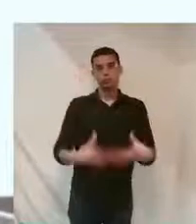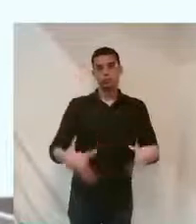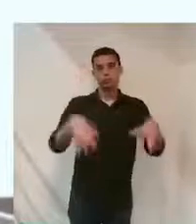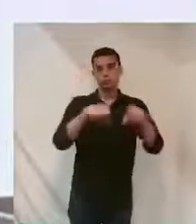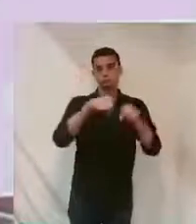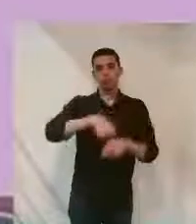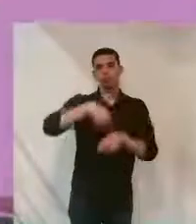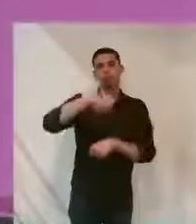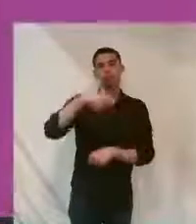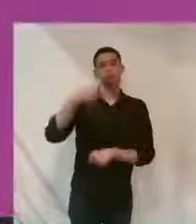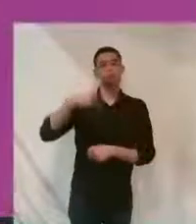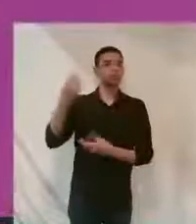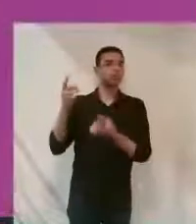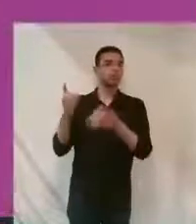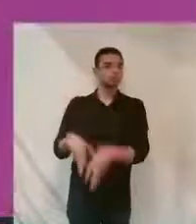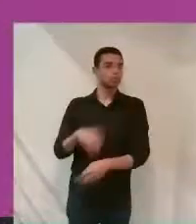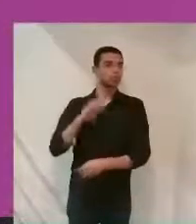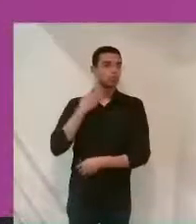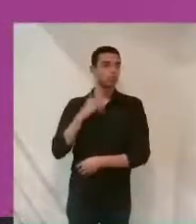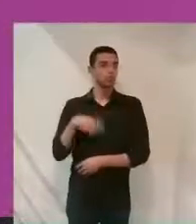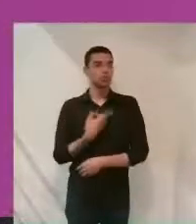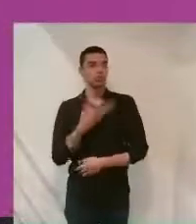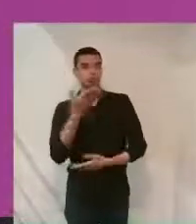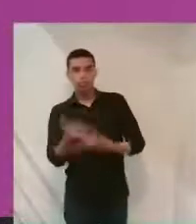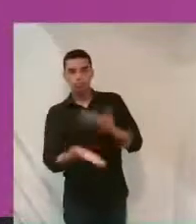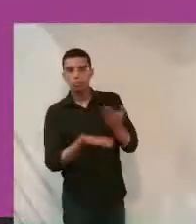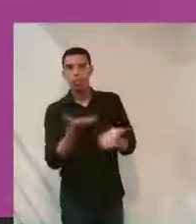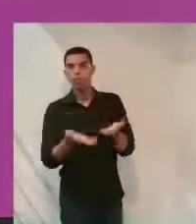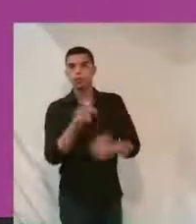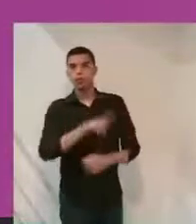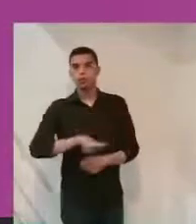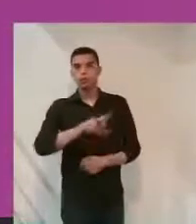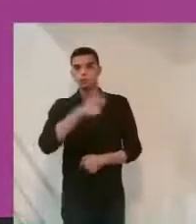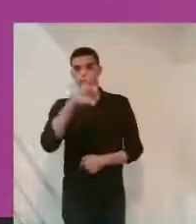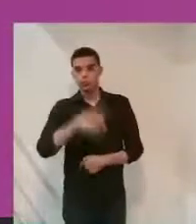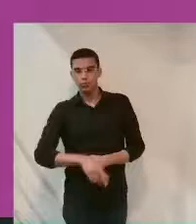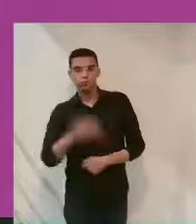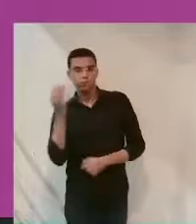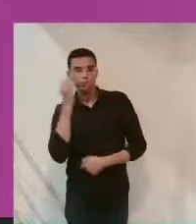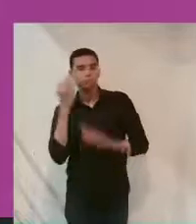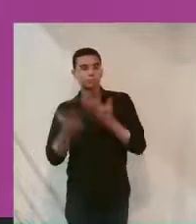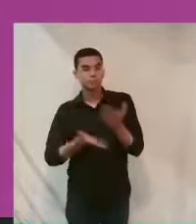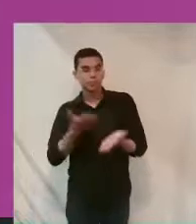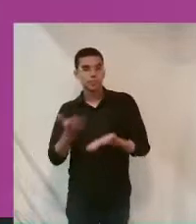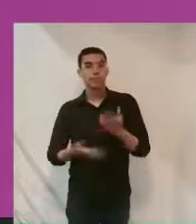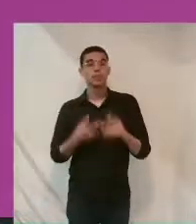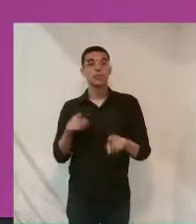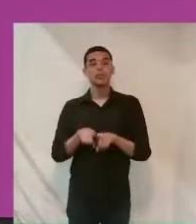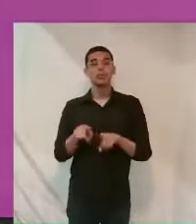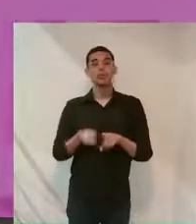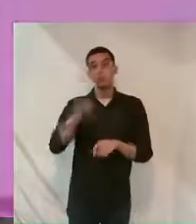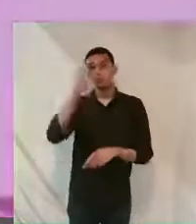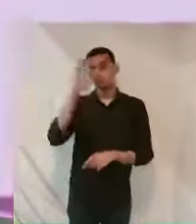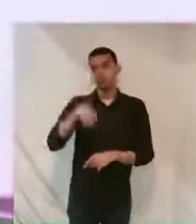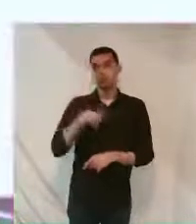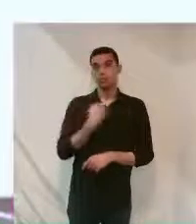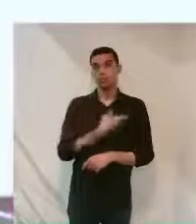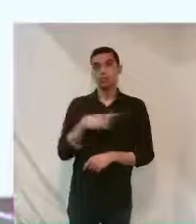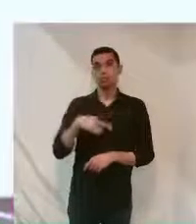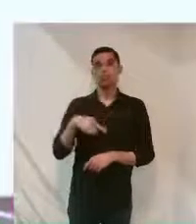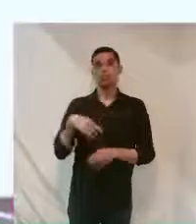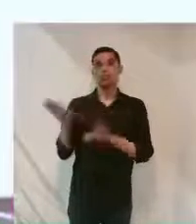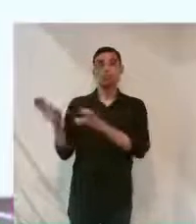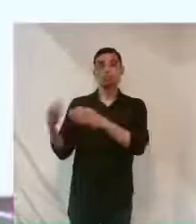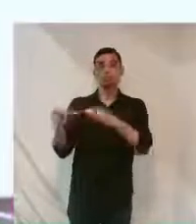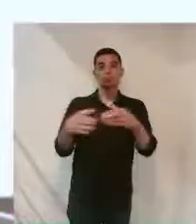em compliance com a lei, cumpre as regras dos estados hoje estabelecidas. A gente trabalha prioritariamente com cooperativas e